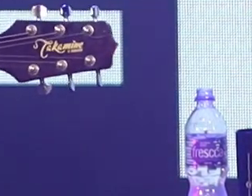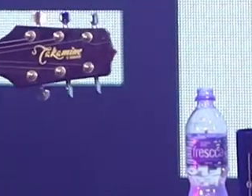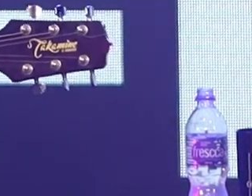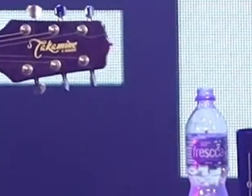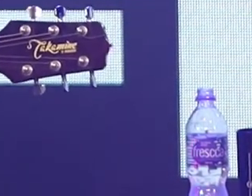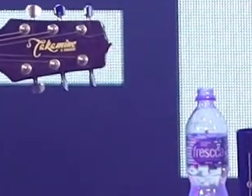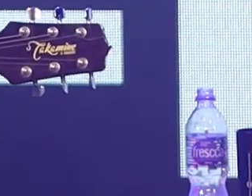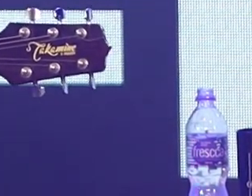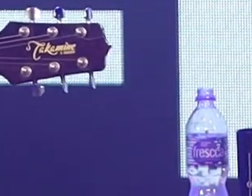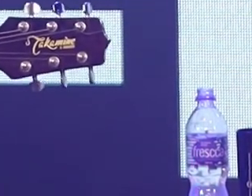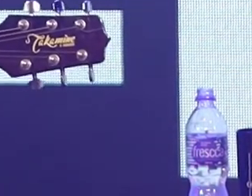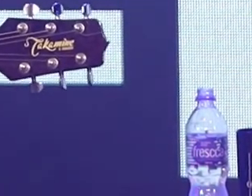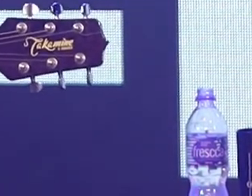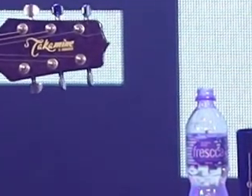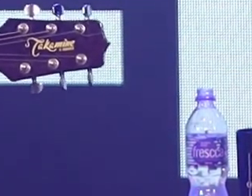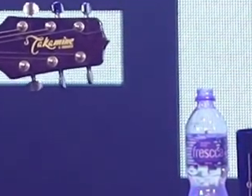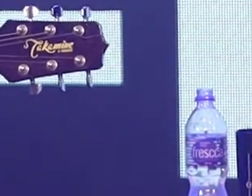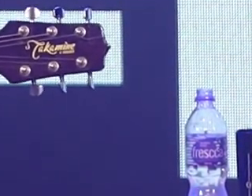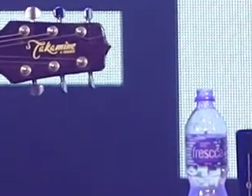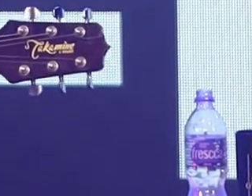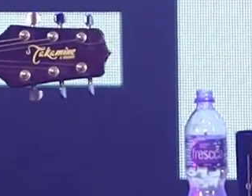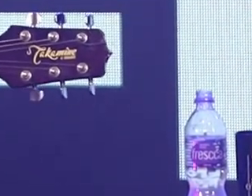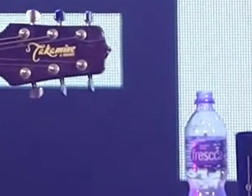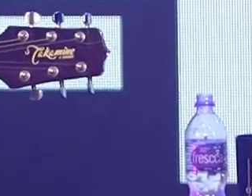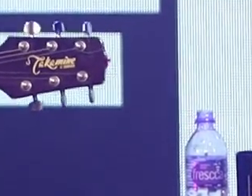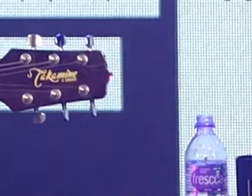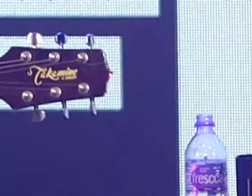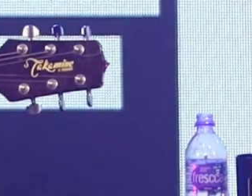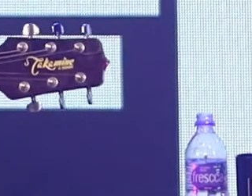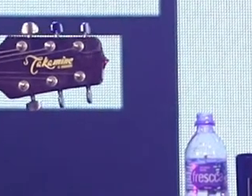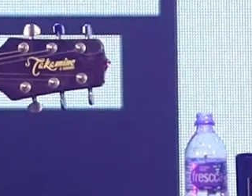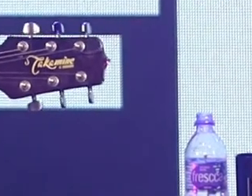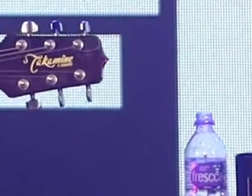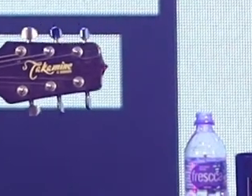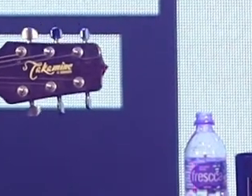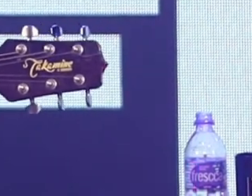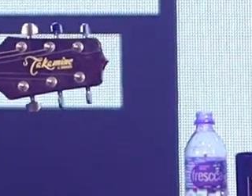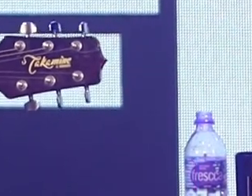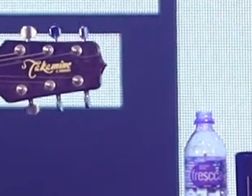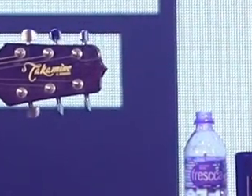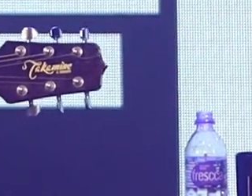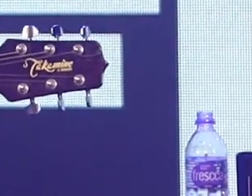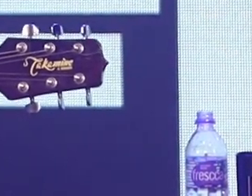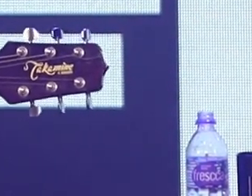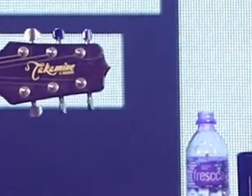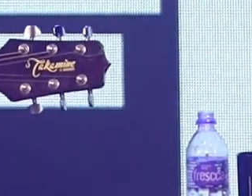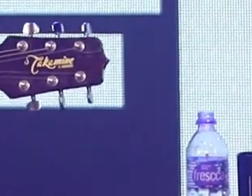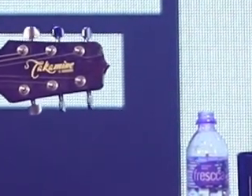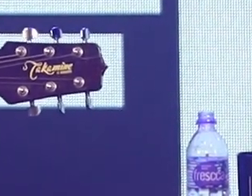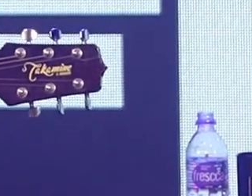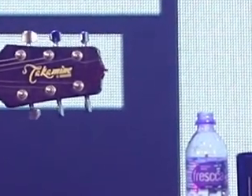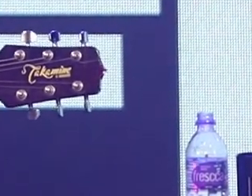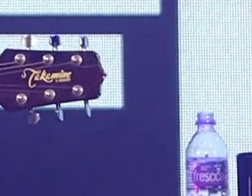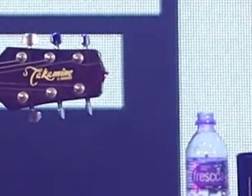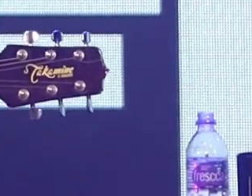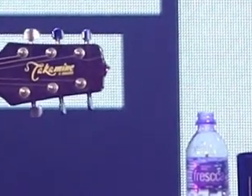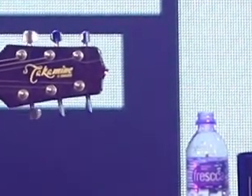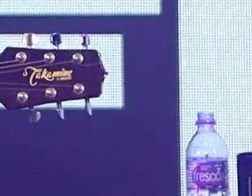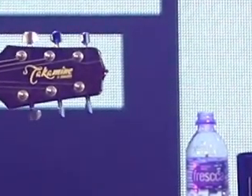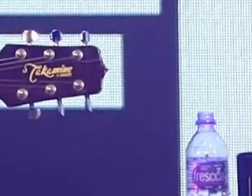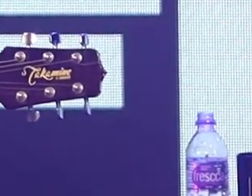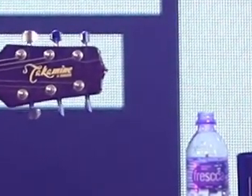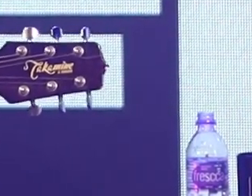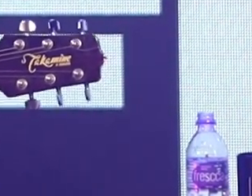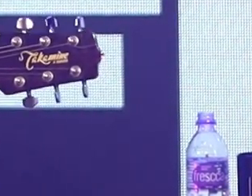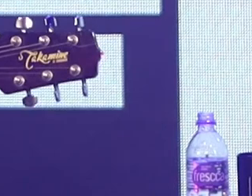Você não tem limite, você não tem hora. Liga pra brincar com o meu sentimento. Faz